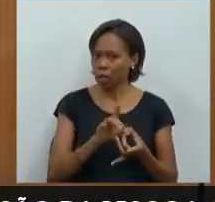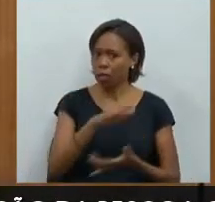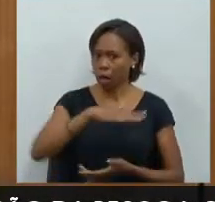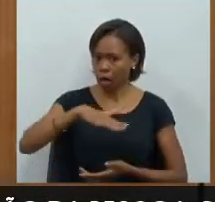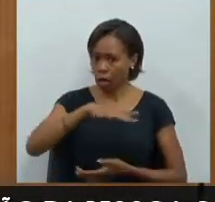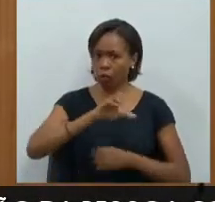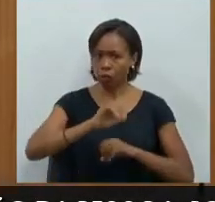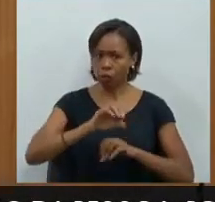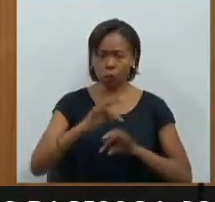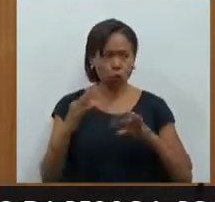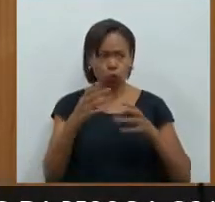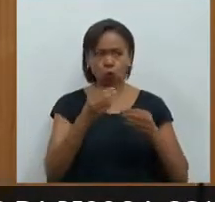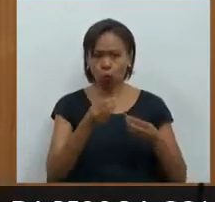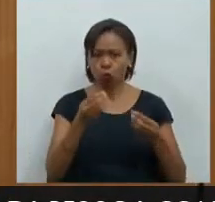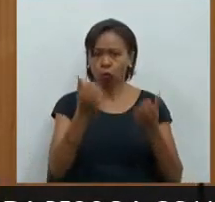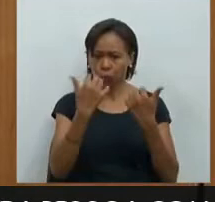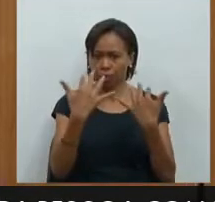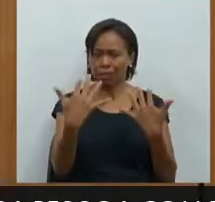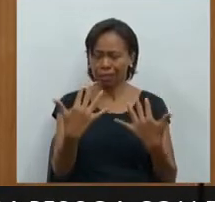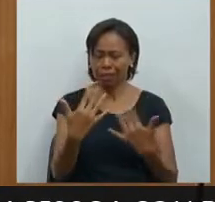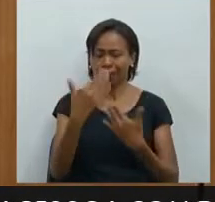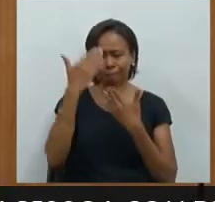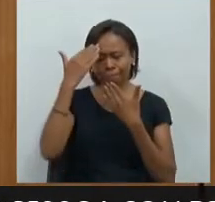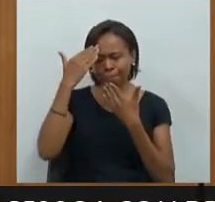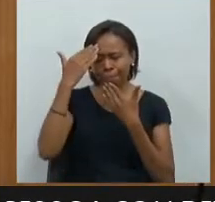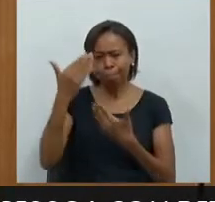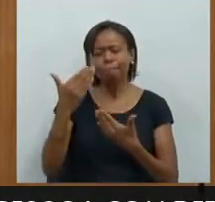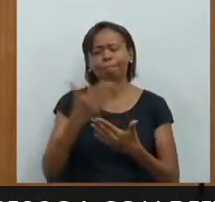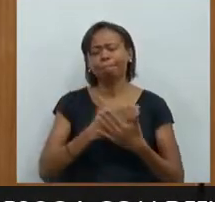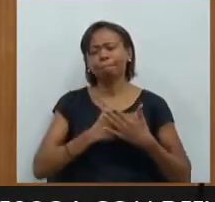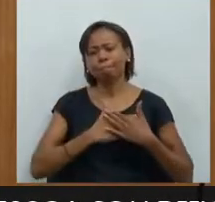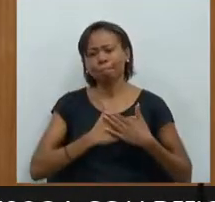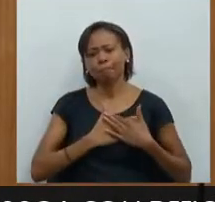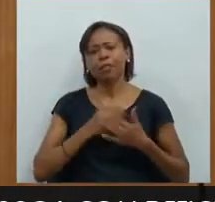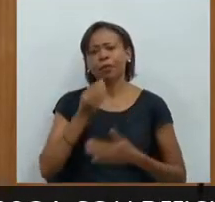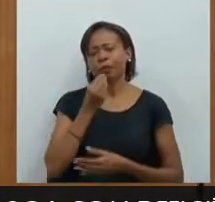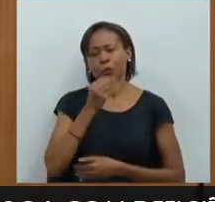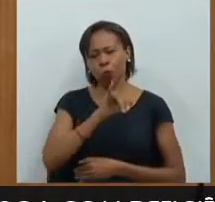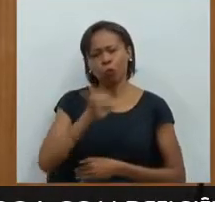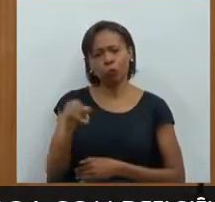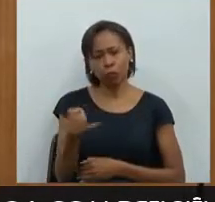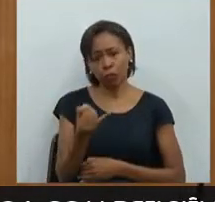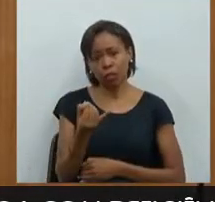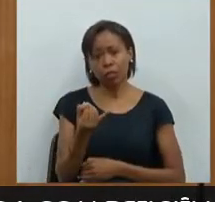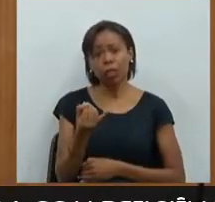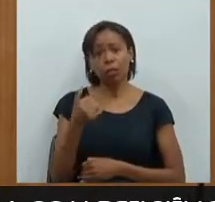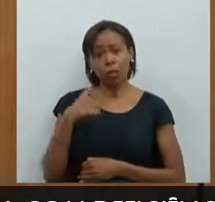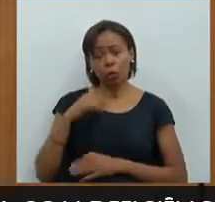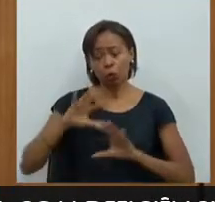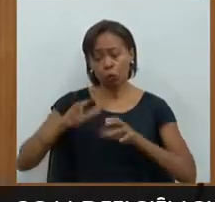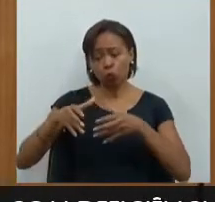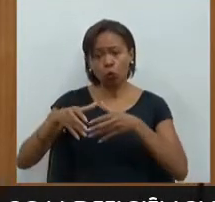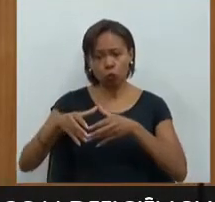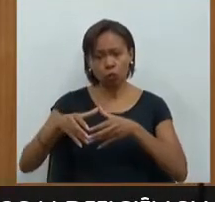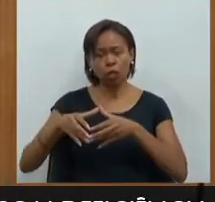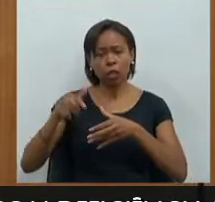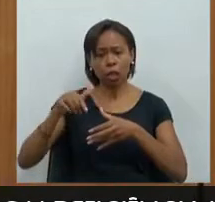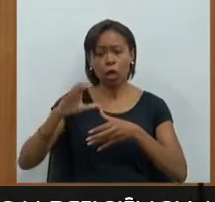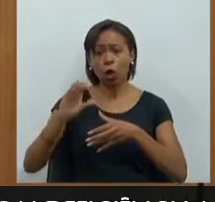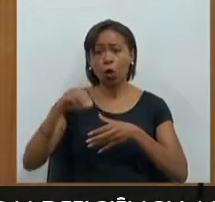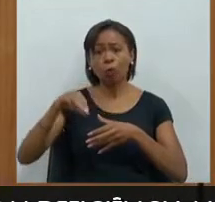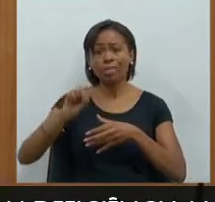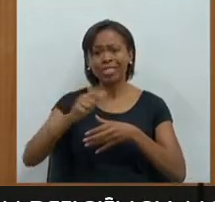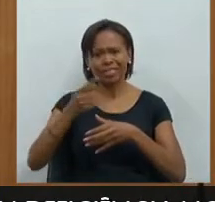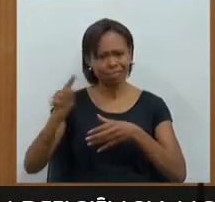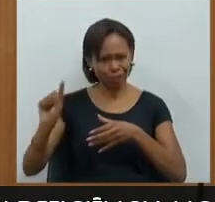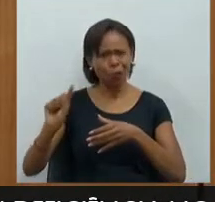presentes, e agradecer de coração mesmo a oportunidade de poder estar compondo essa comissão e podendo ajudar naquilo